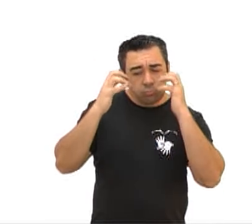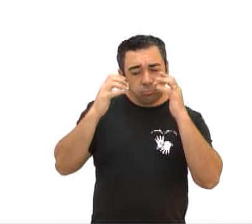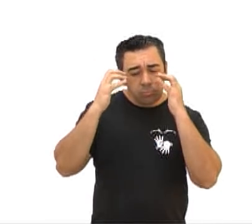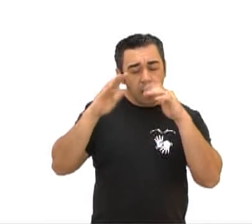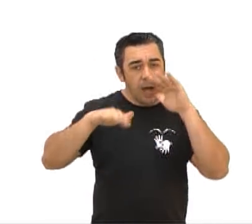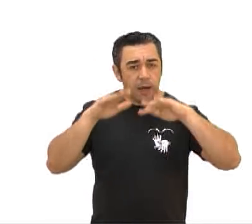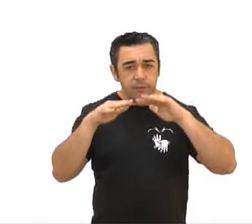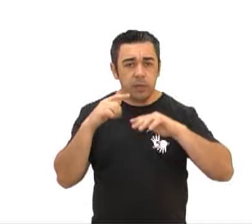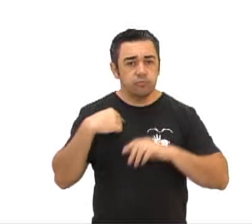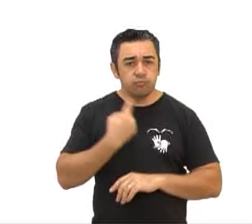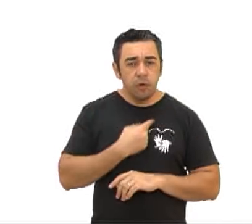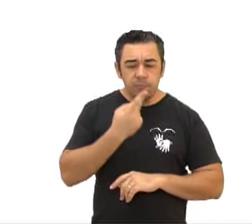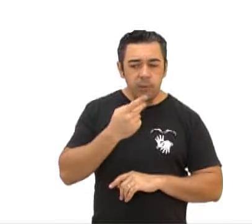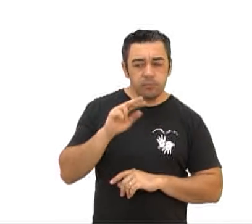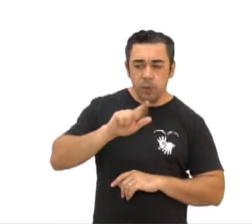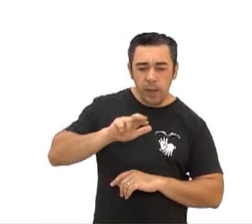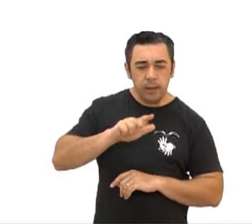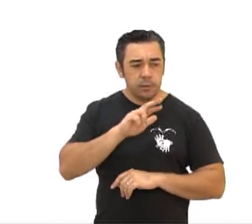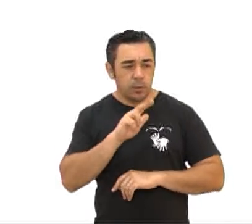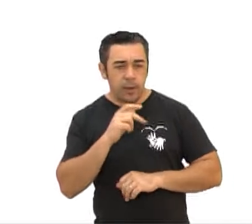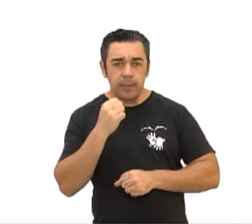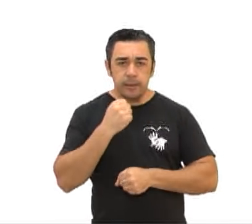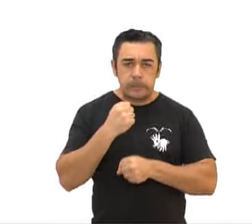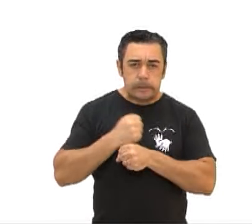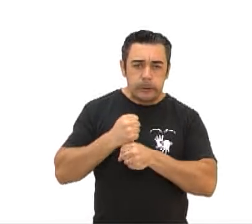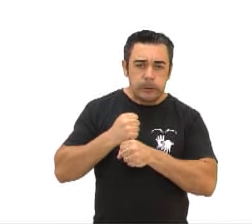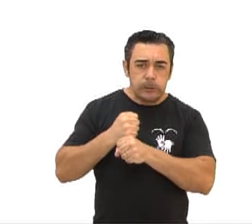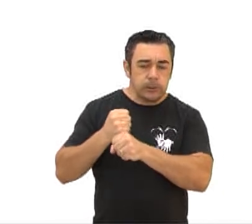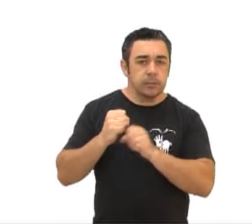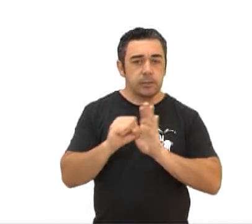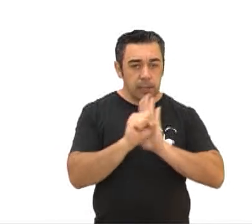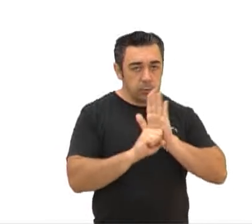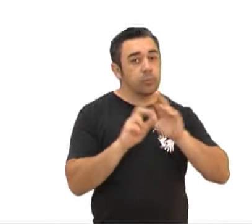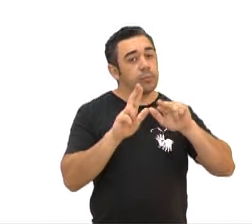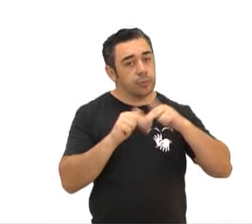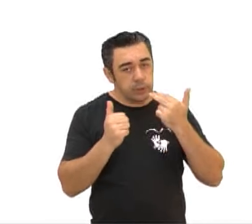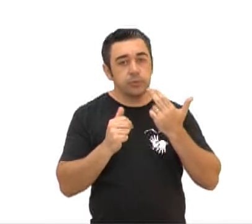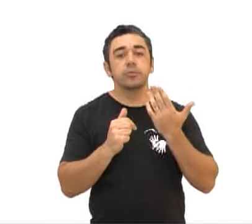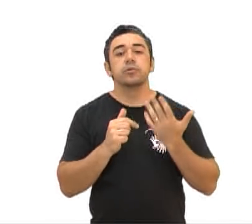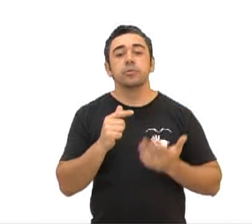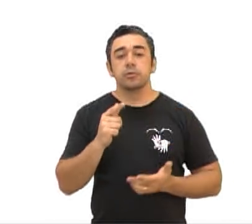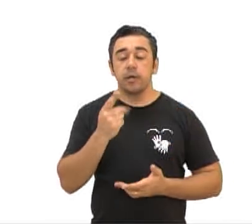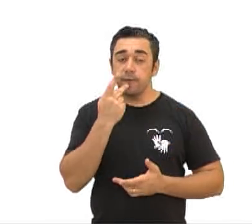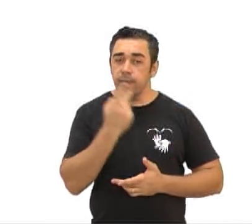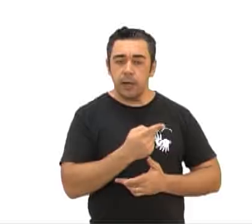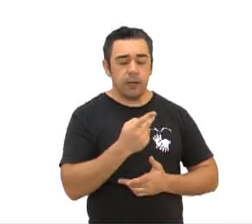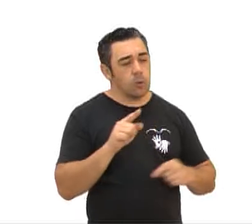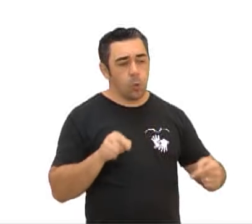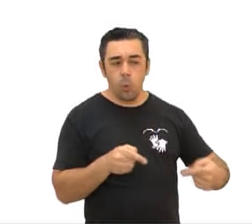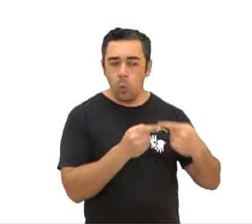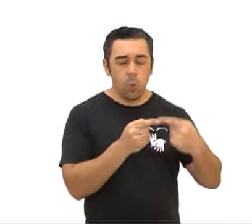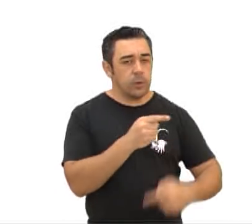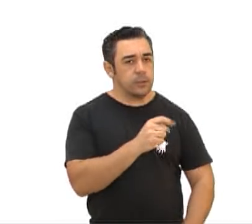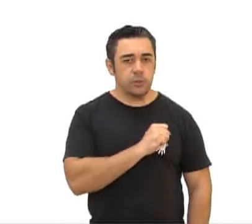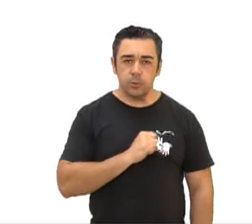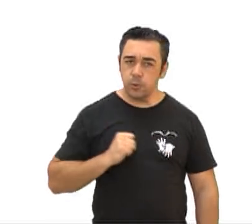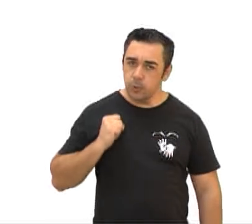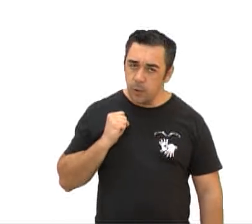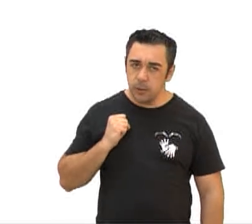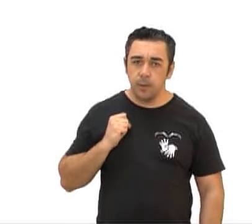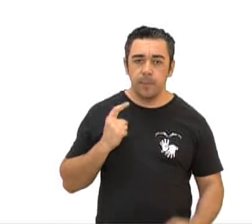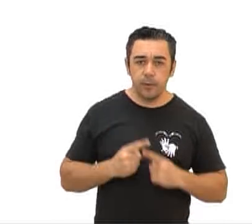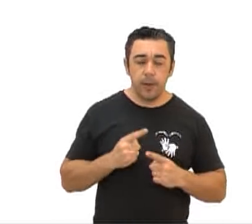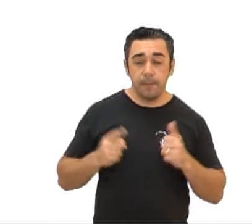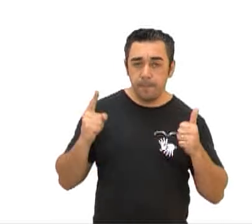razão durante séculos. Para tanto, critica Sócrates por ter encaminhado pela primeira